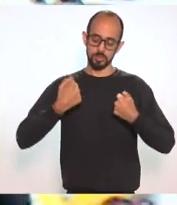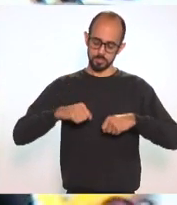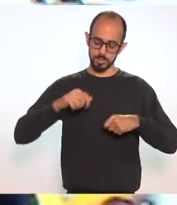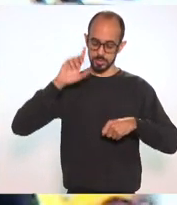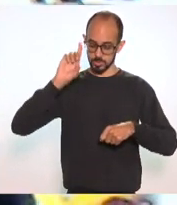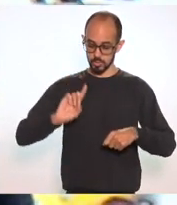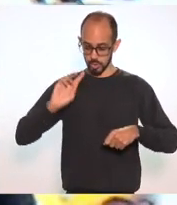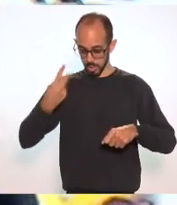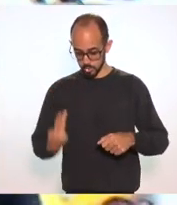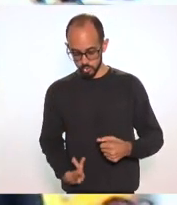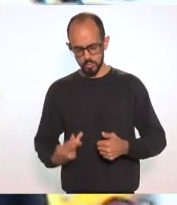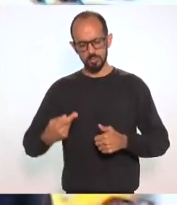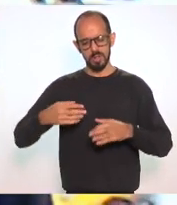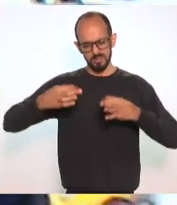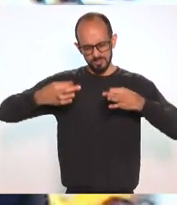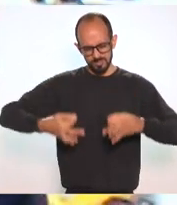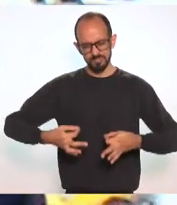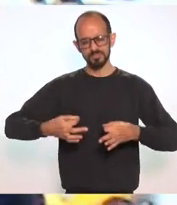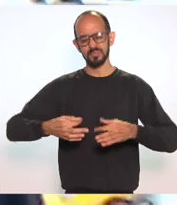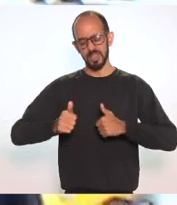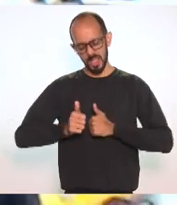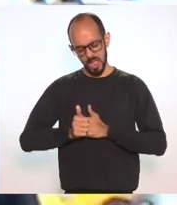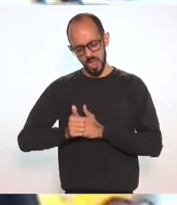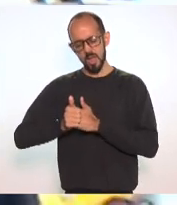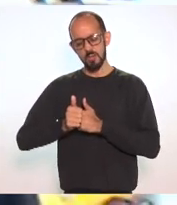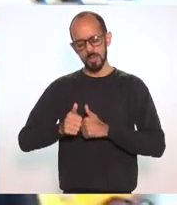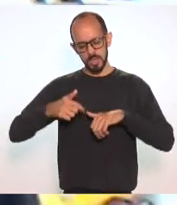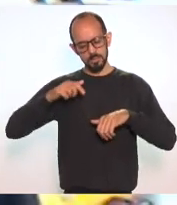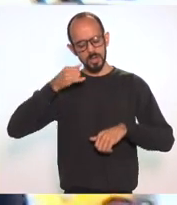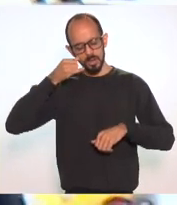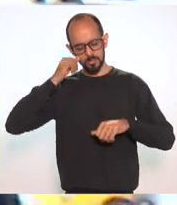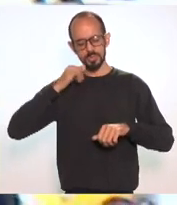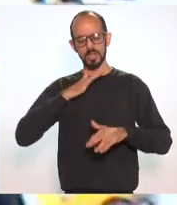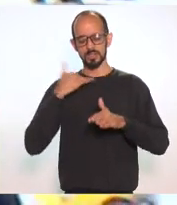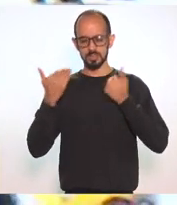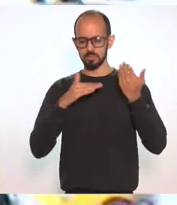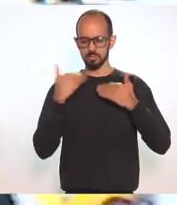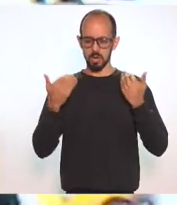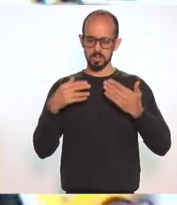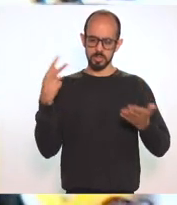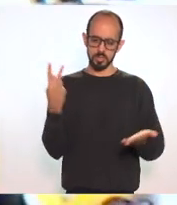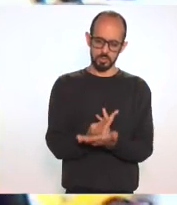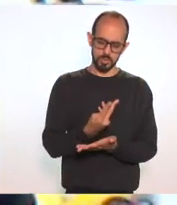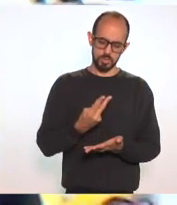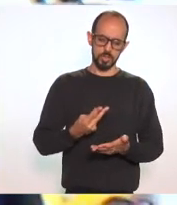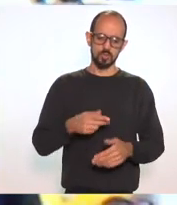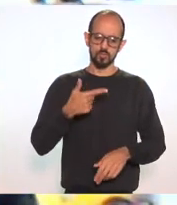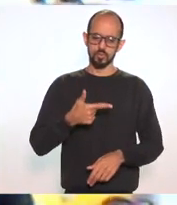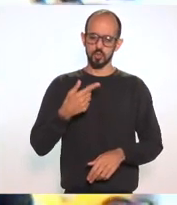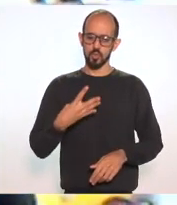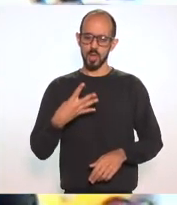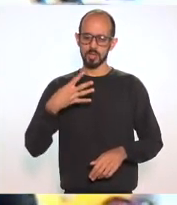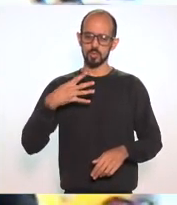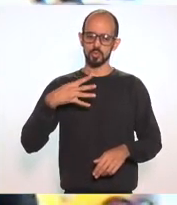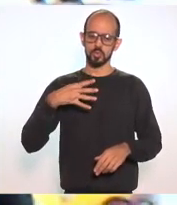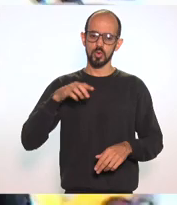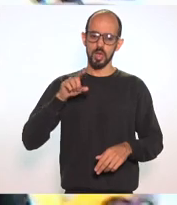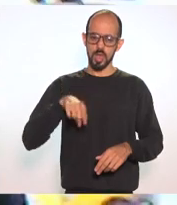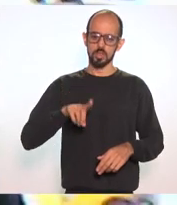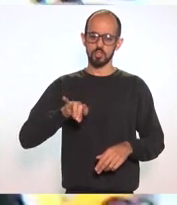que a violência de Estado, para que os genocídios não sigam se repetindo. Então, dia 24 de março, dia de luta